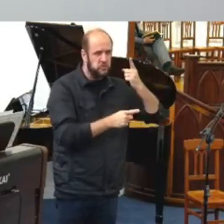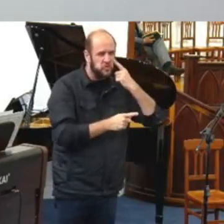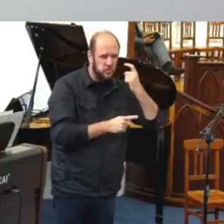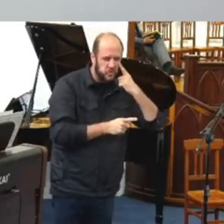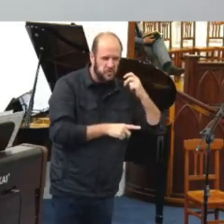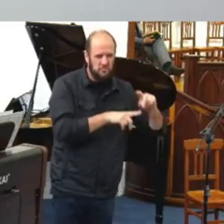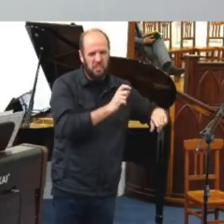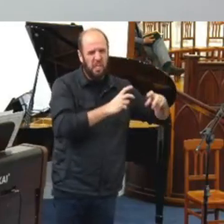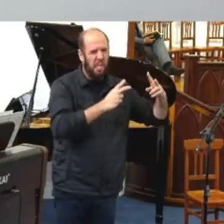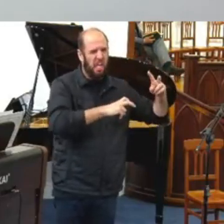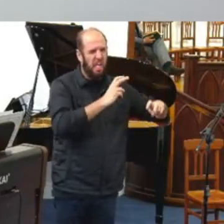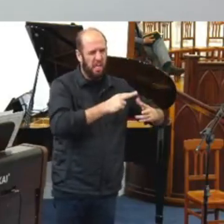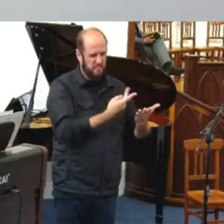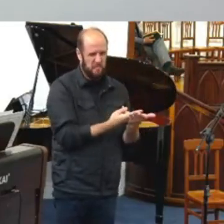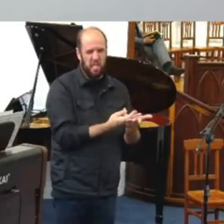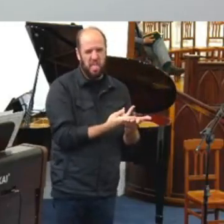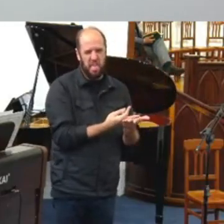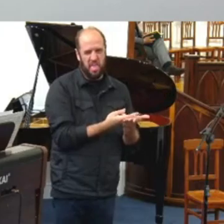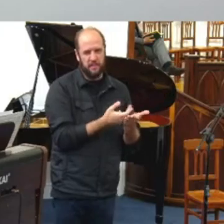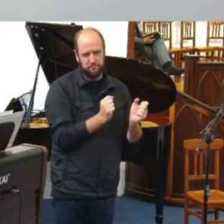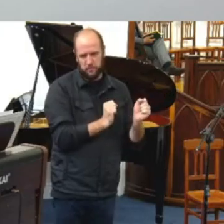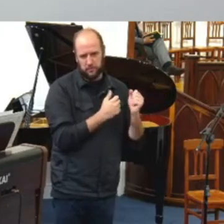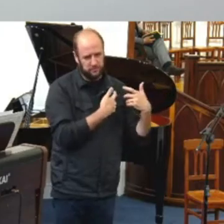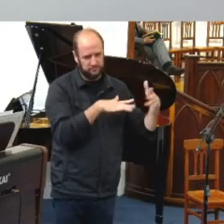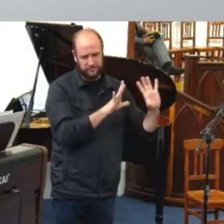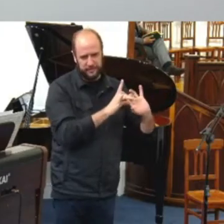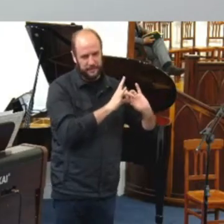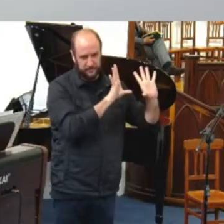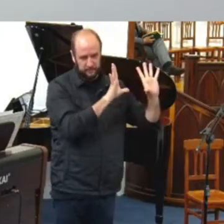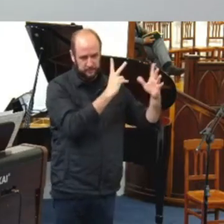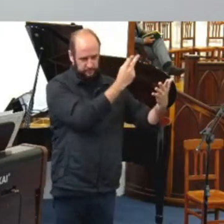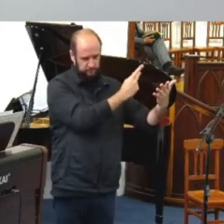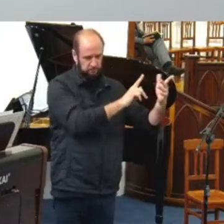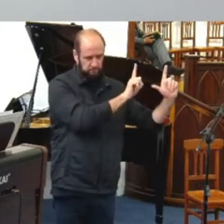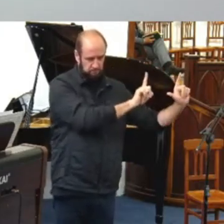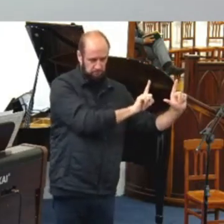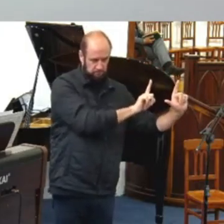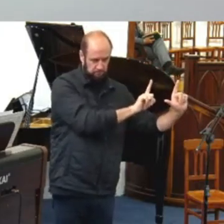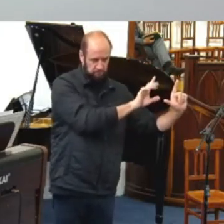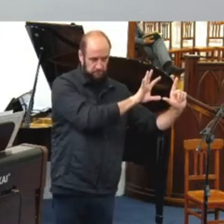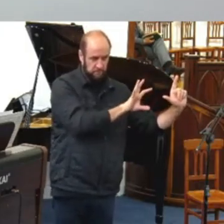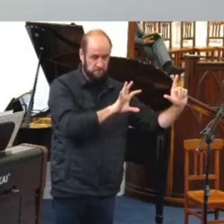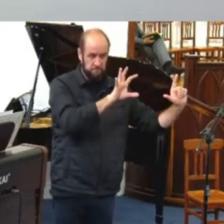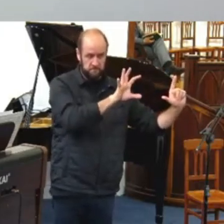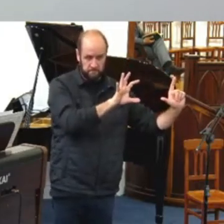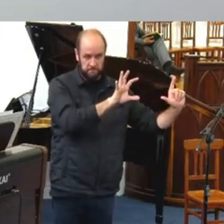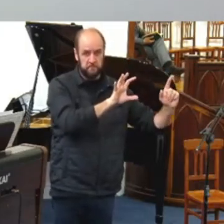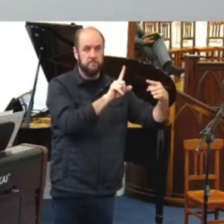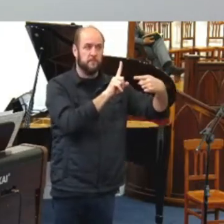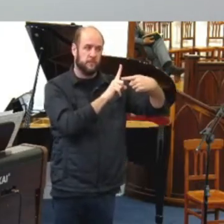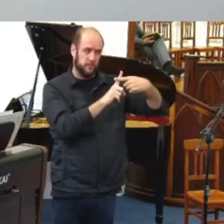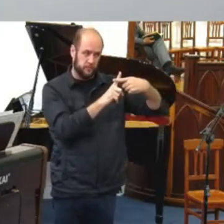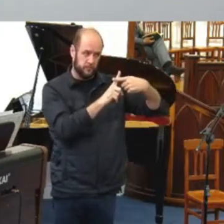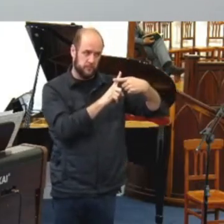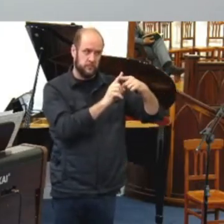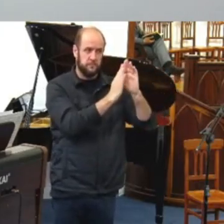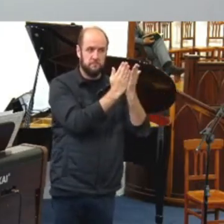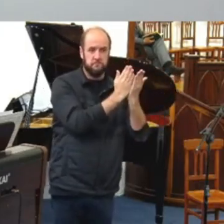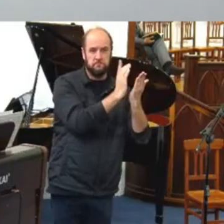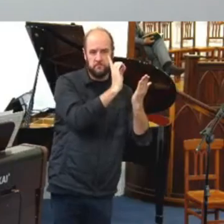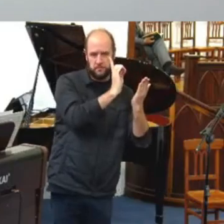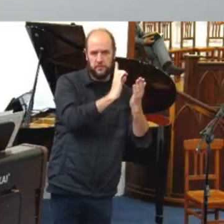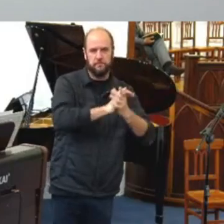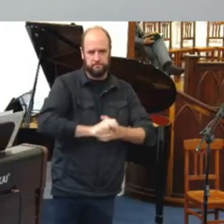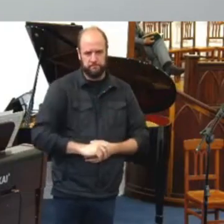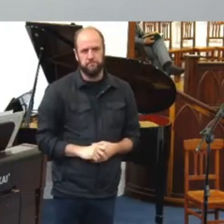ou esperneando, do jeito que você quiser fazer o seu desenho, vai da tua criatividade, e ao lado você vai colocar uma